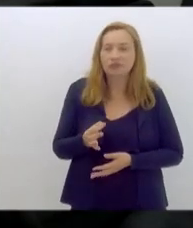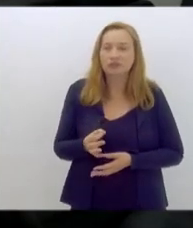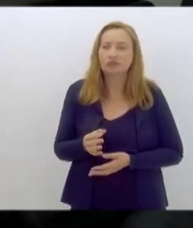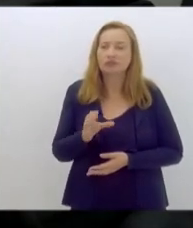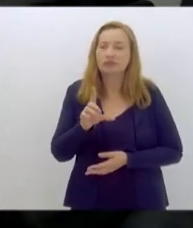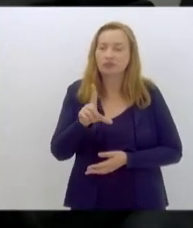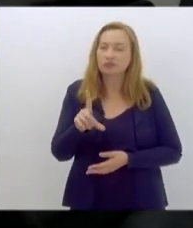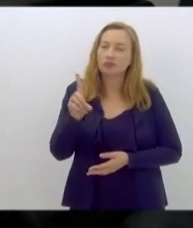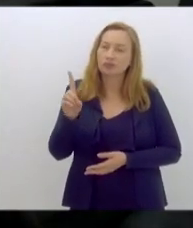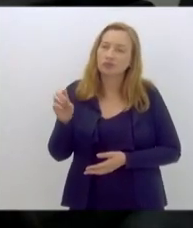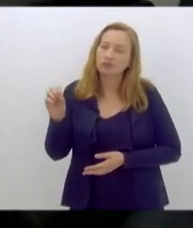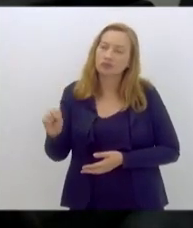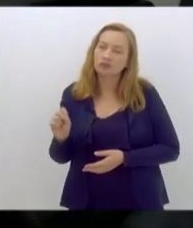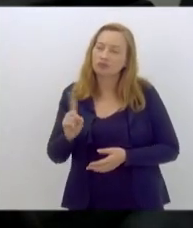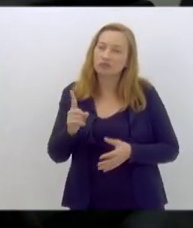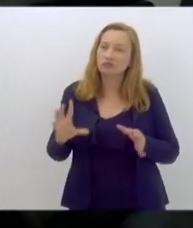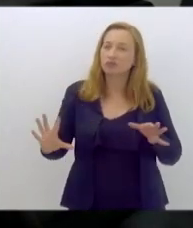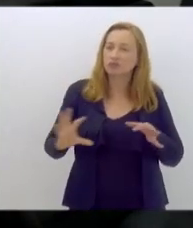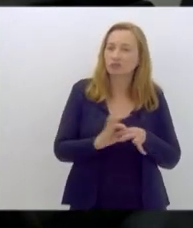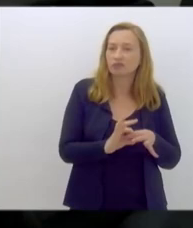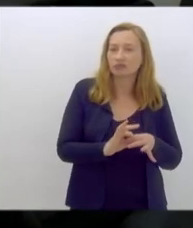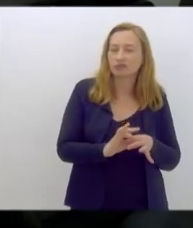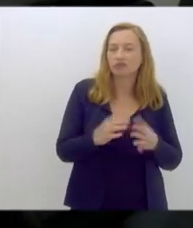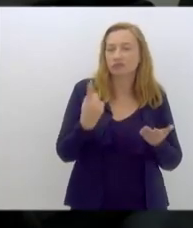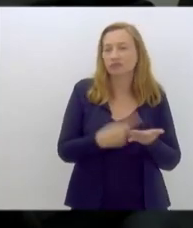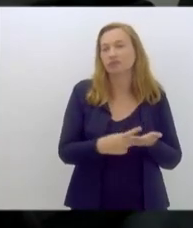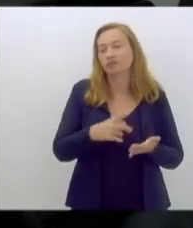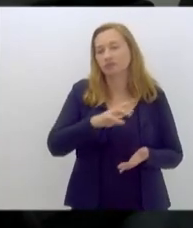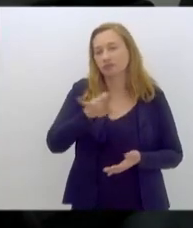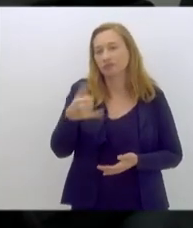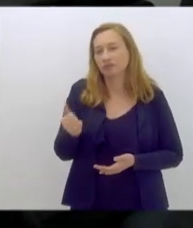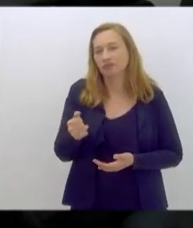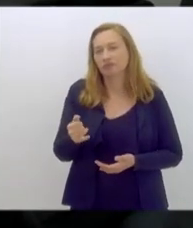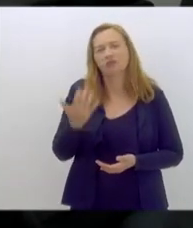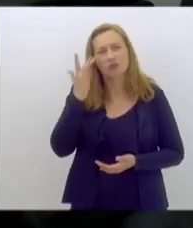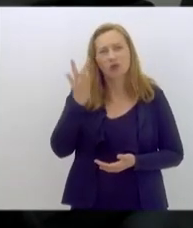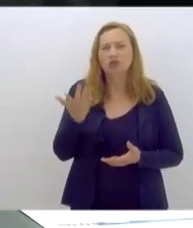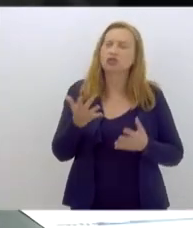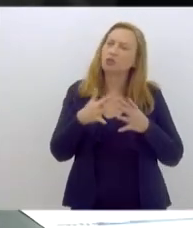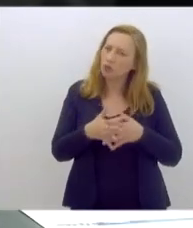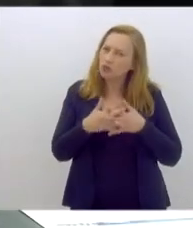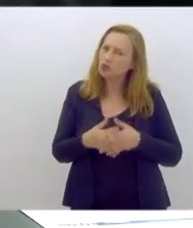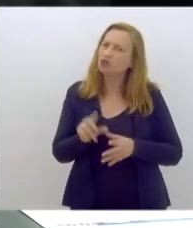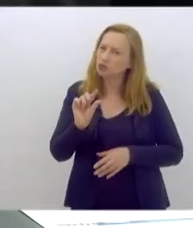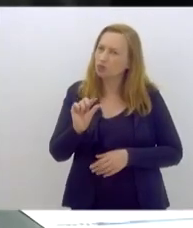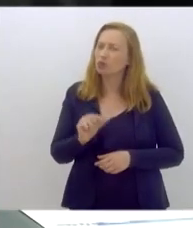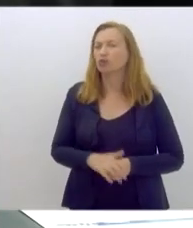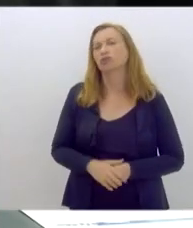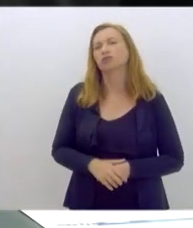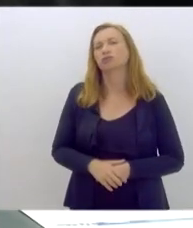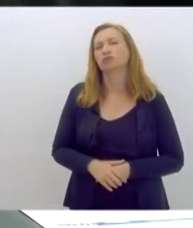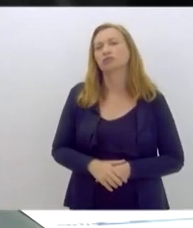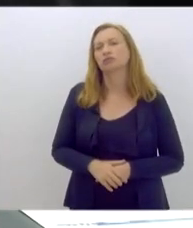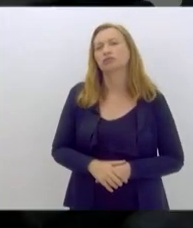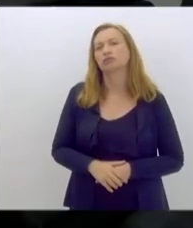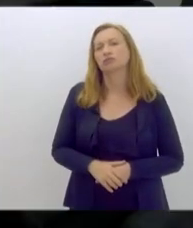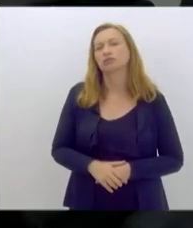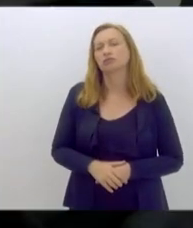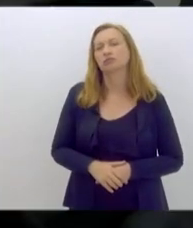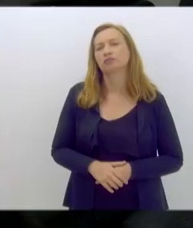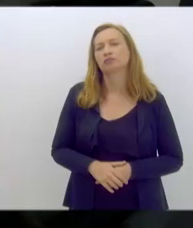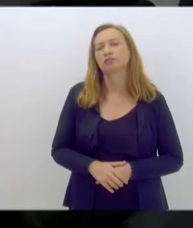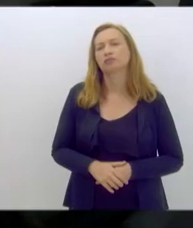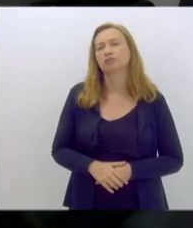das ods elas não tem uma vinculação Direta com pacto Talvez eu tenha na hora que falei Posso ter errado o termo elas são